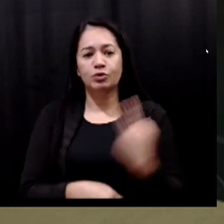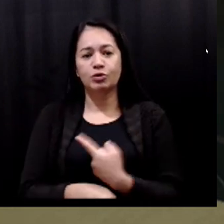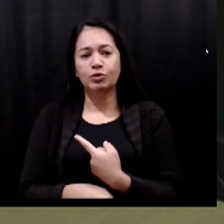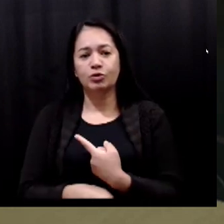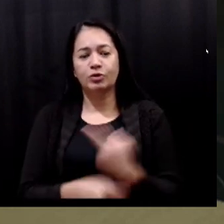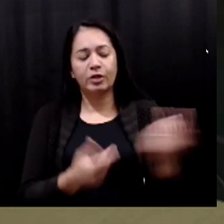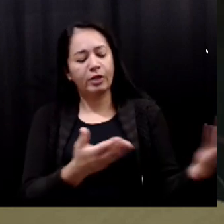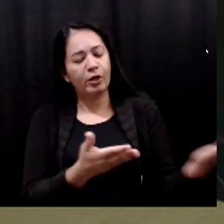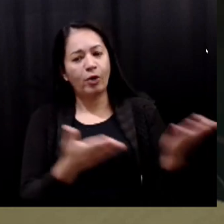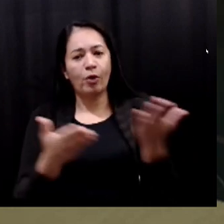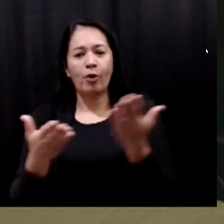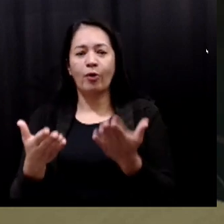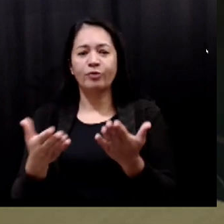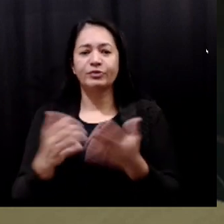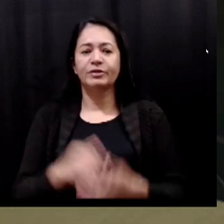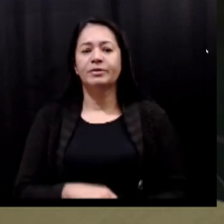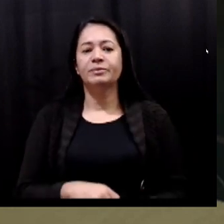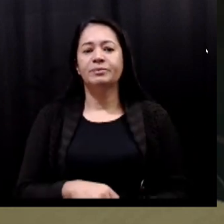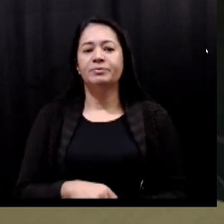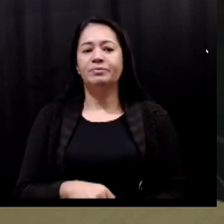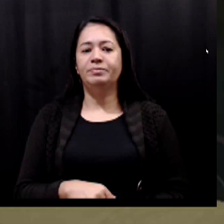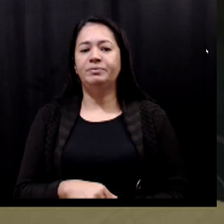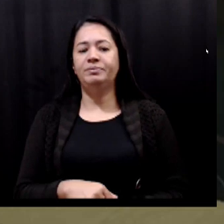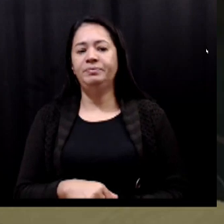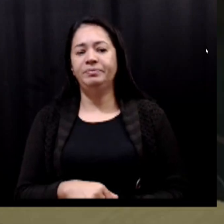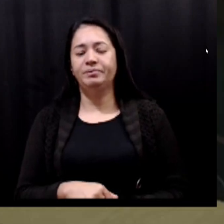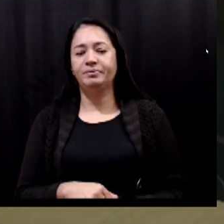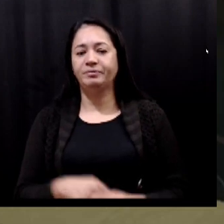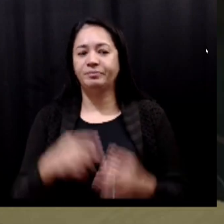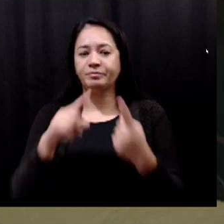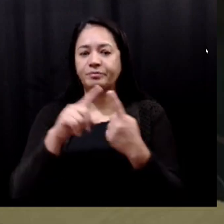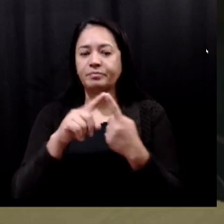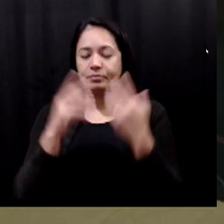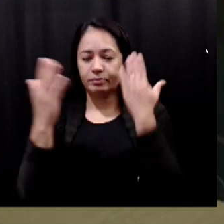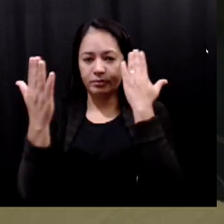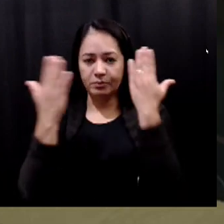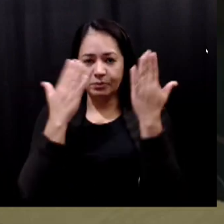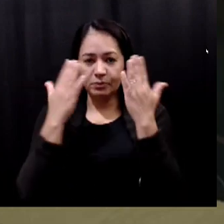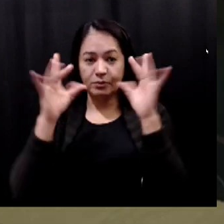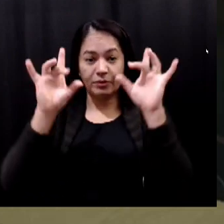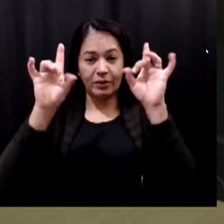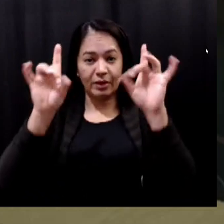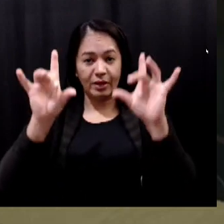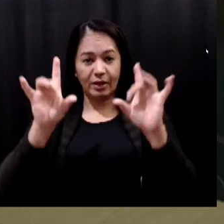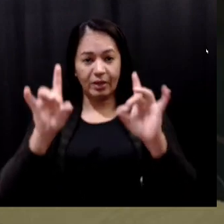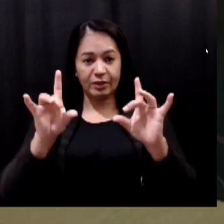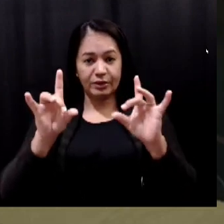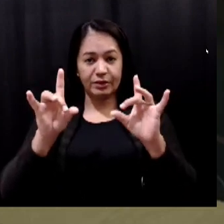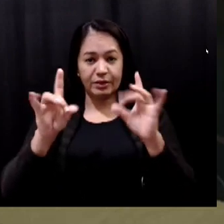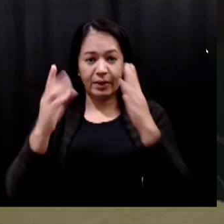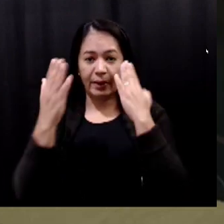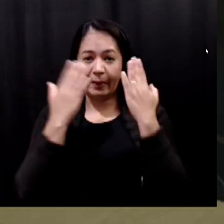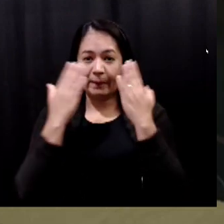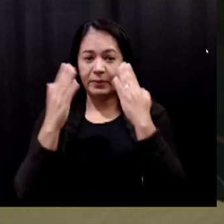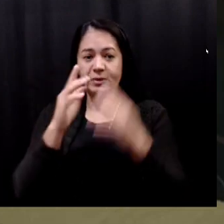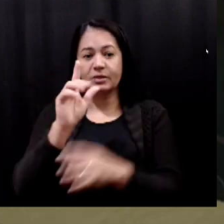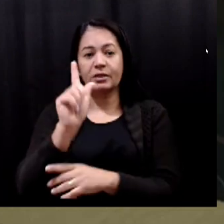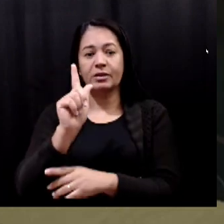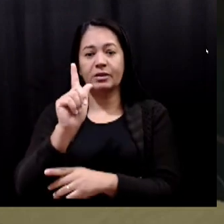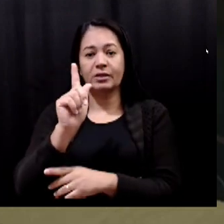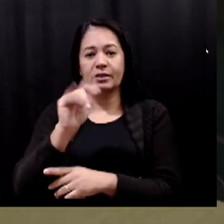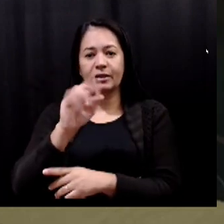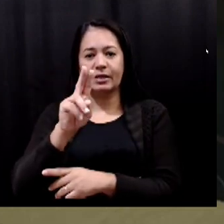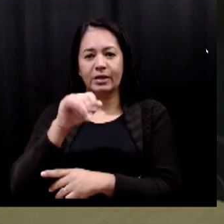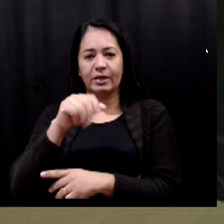2 profissionais, né? Nós estamos aqui com a psicóloga especialista em psicologia junguiana, a